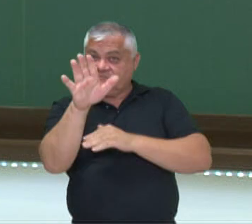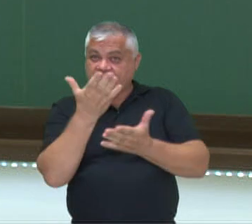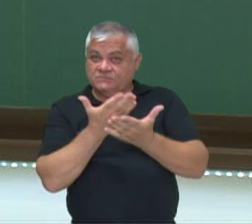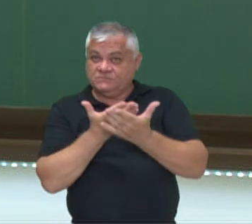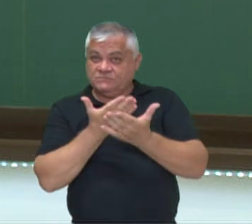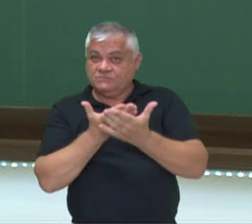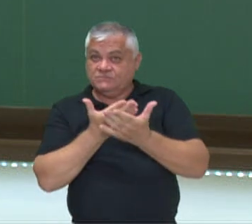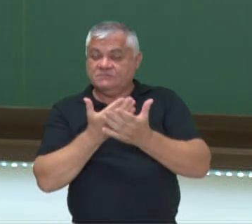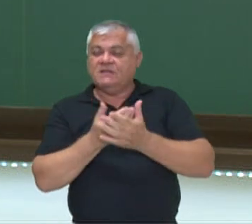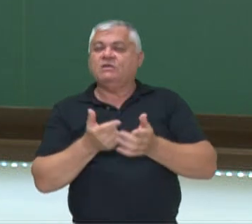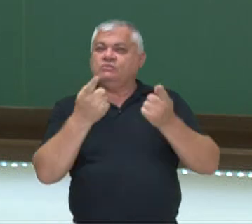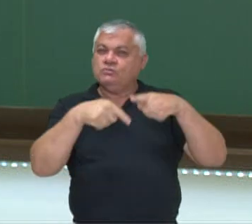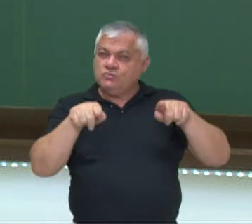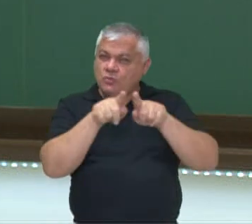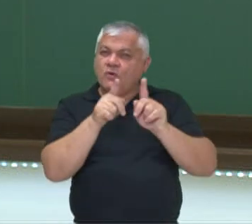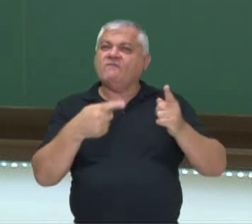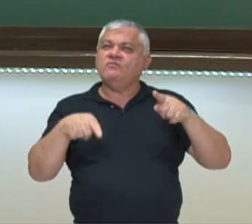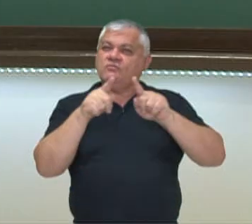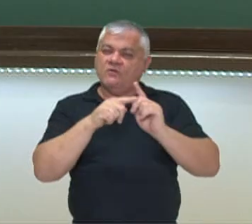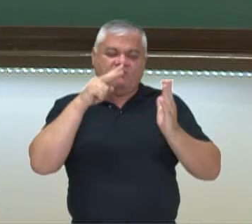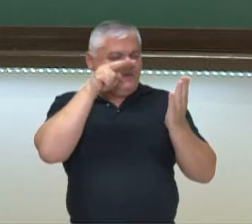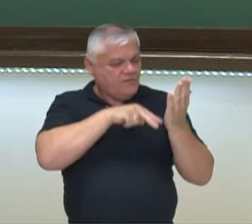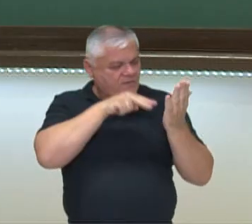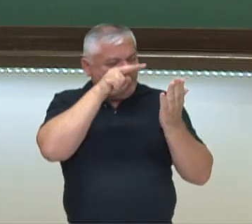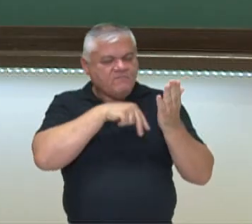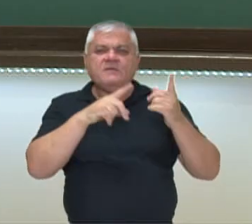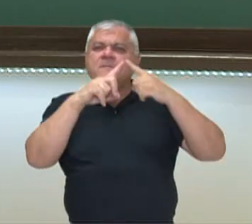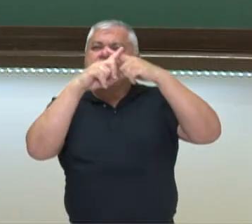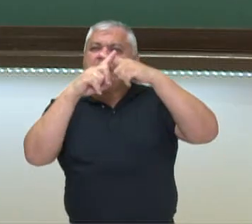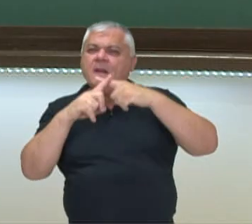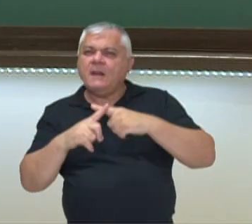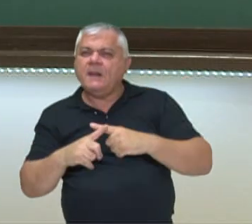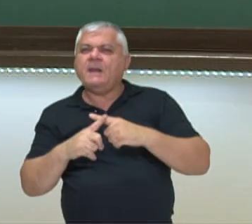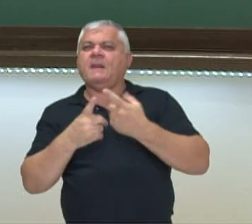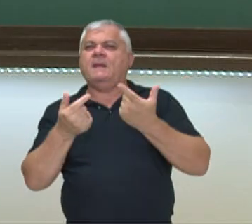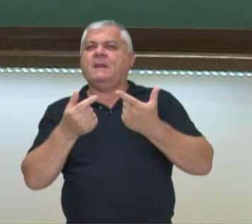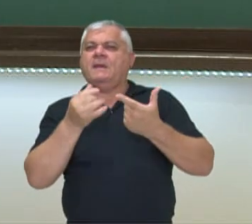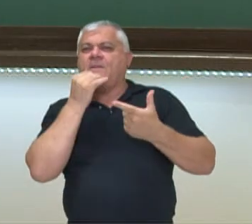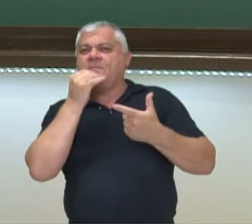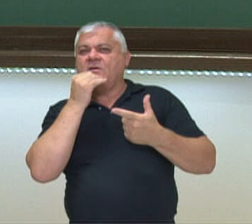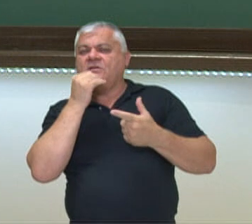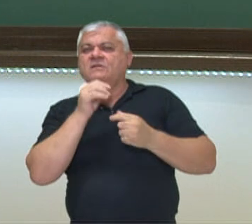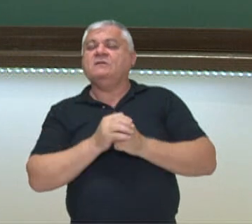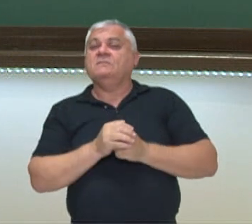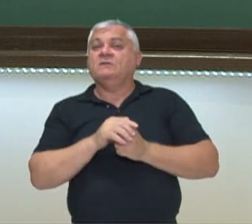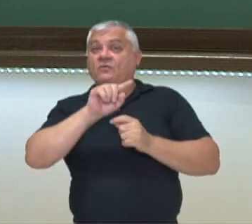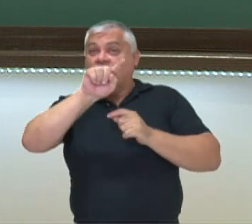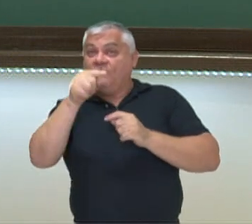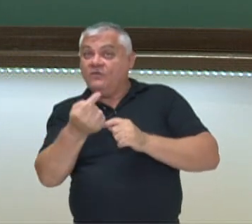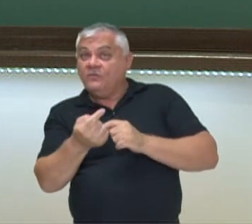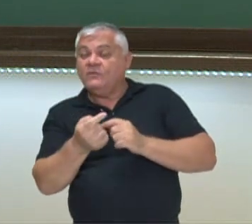bom? Revise direitinho a multiplicação de números racionais na forma decimal.